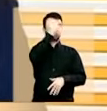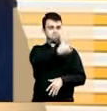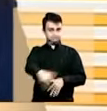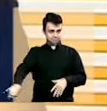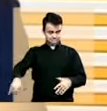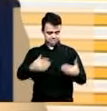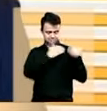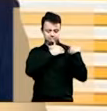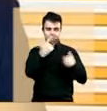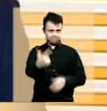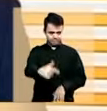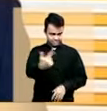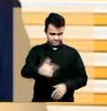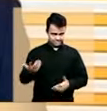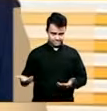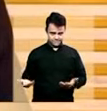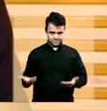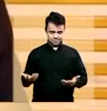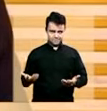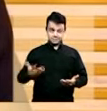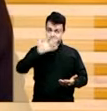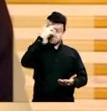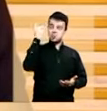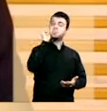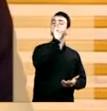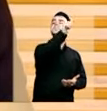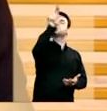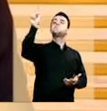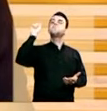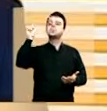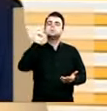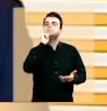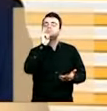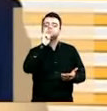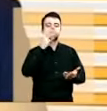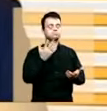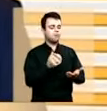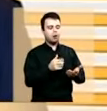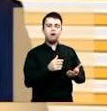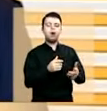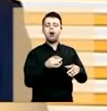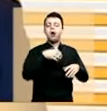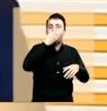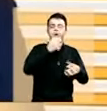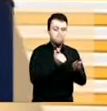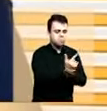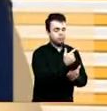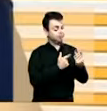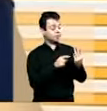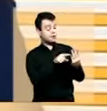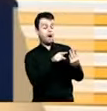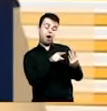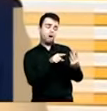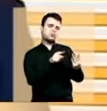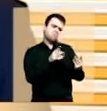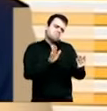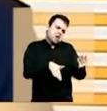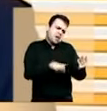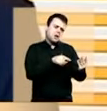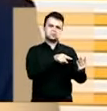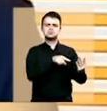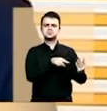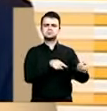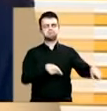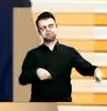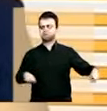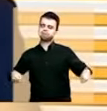né? Então, muitas vezes é aquela questão, eu comprei 3, mas por que você comprou 3? Porque estava em oferta, porque gerou